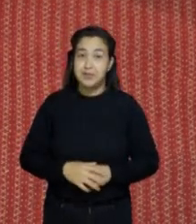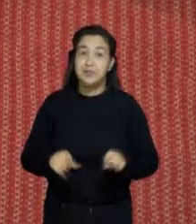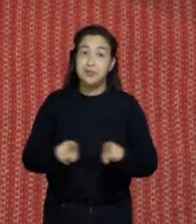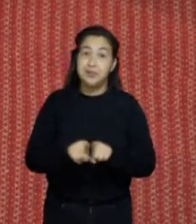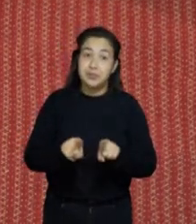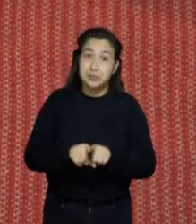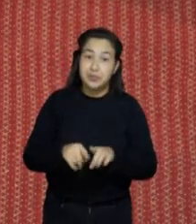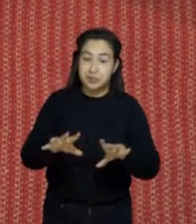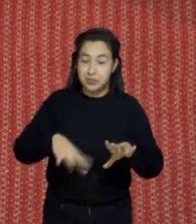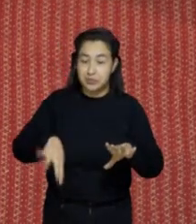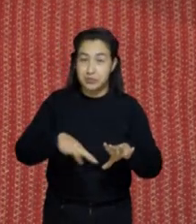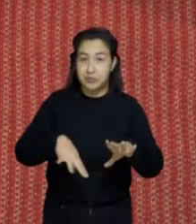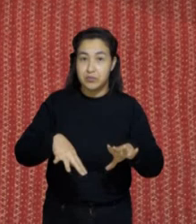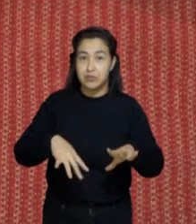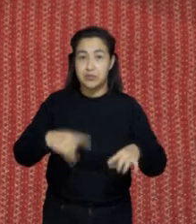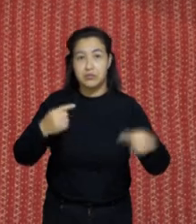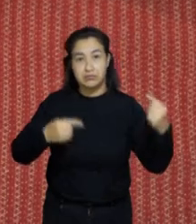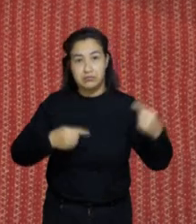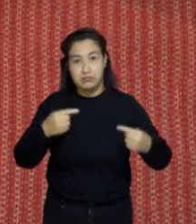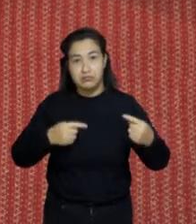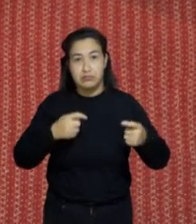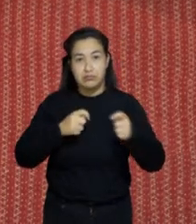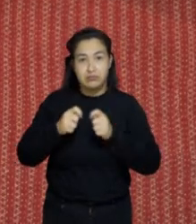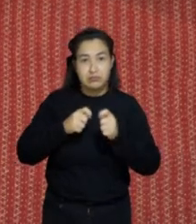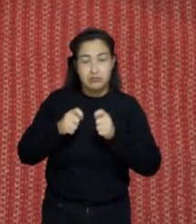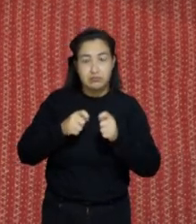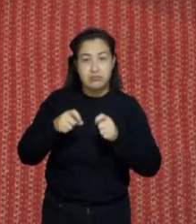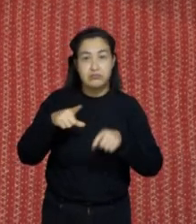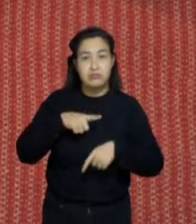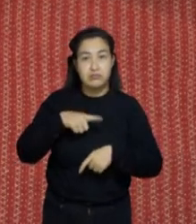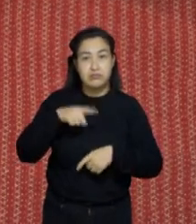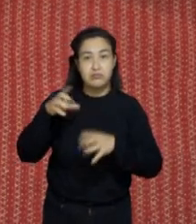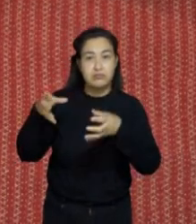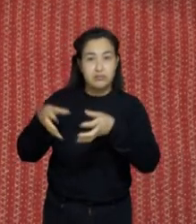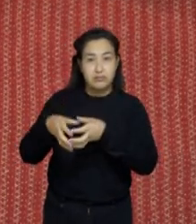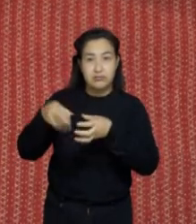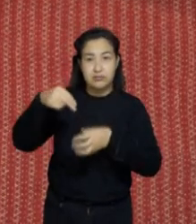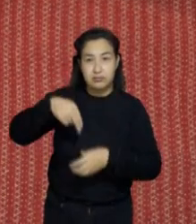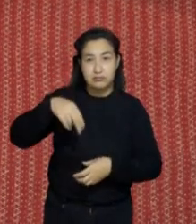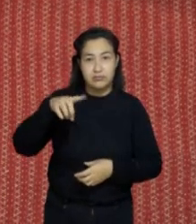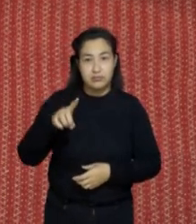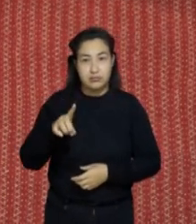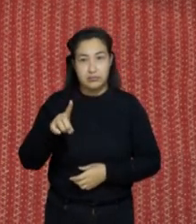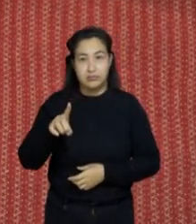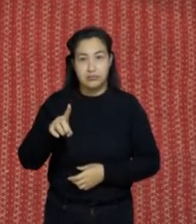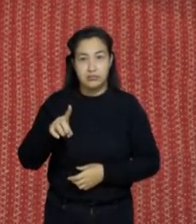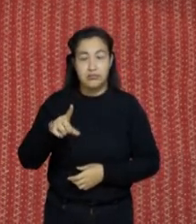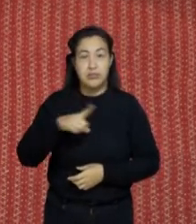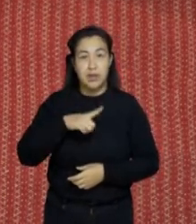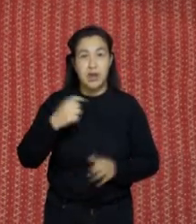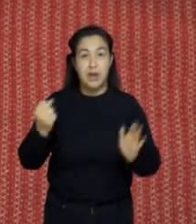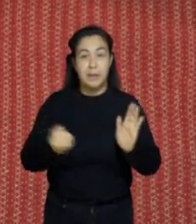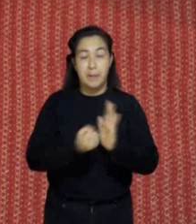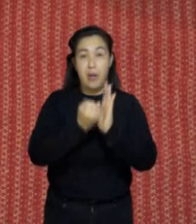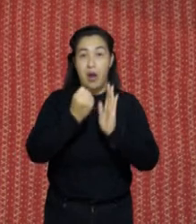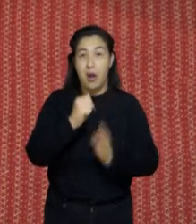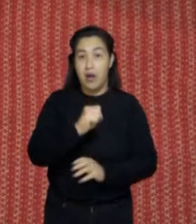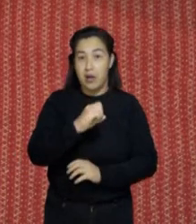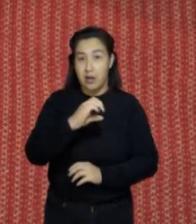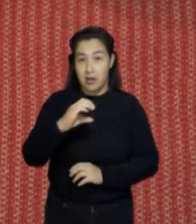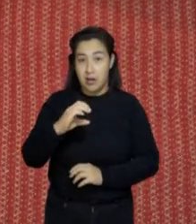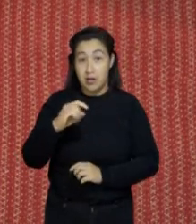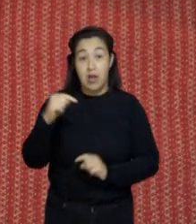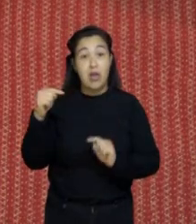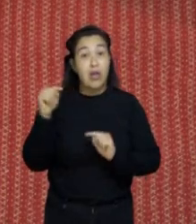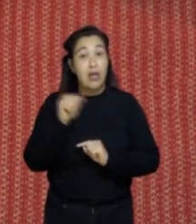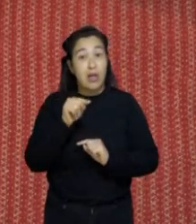político, econômico, nós temos o Grupo ND, que tem a marca de Santa Catarina, a marca do sucesso,